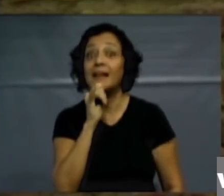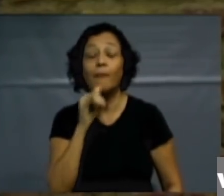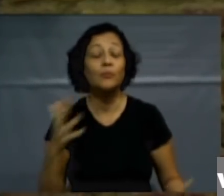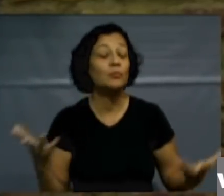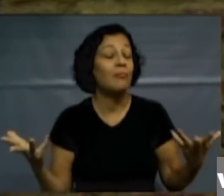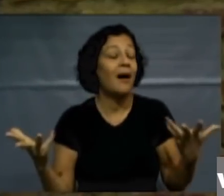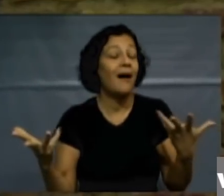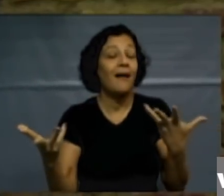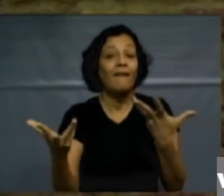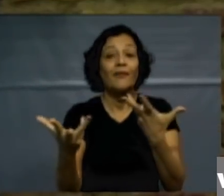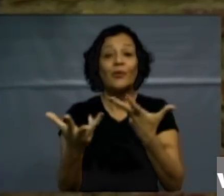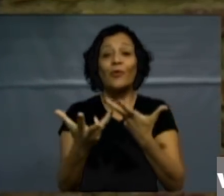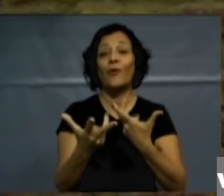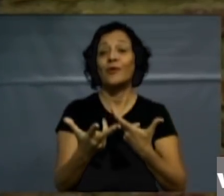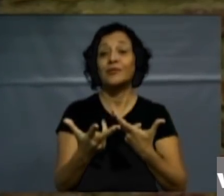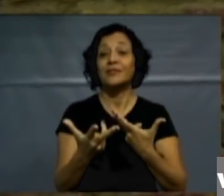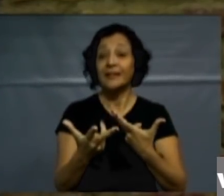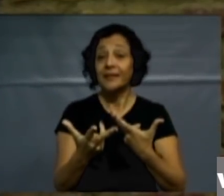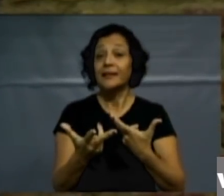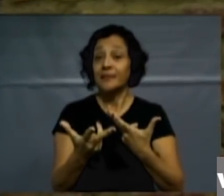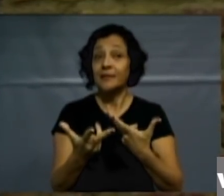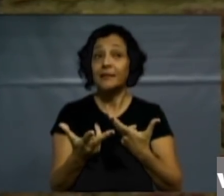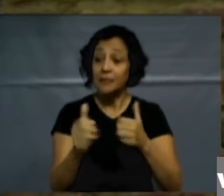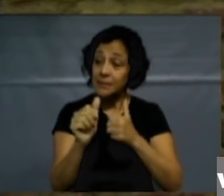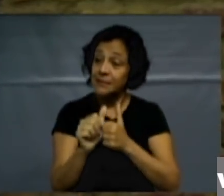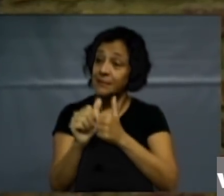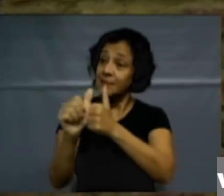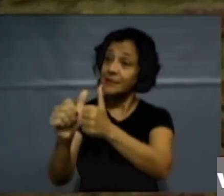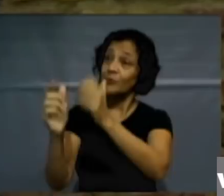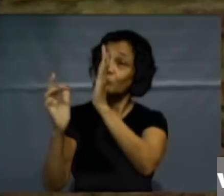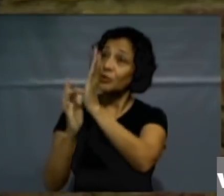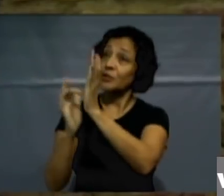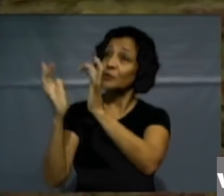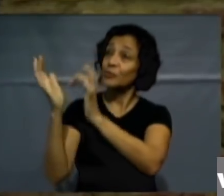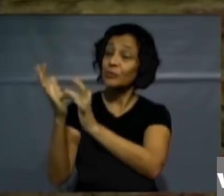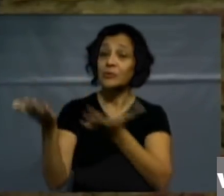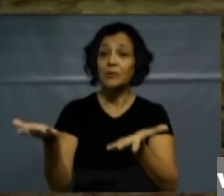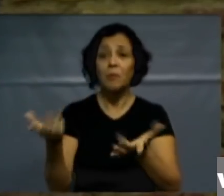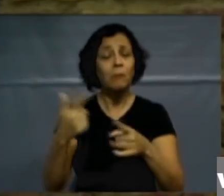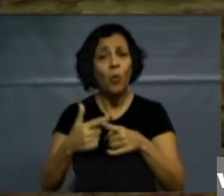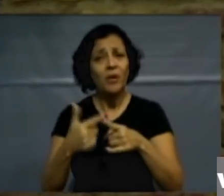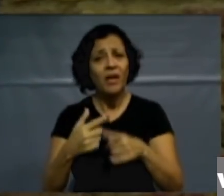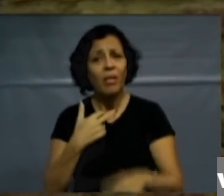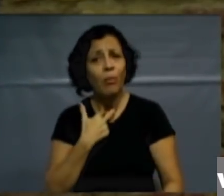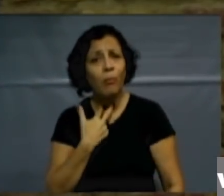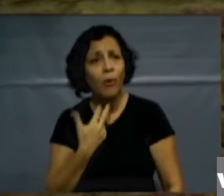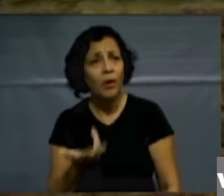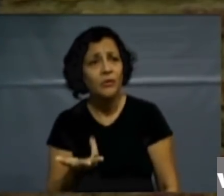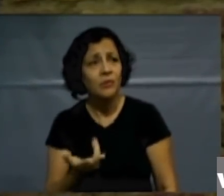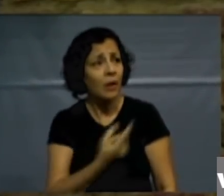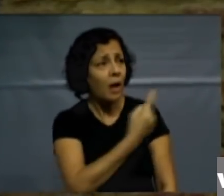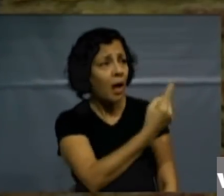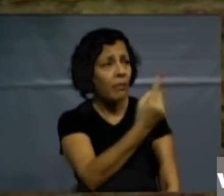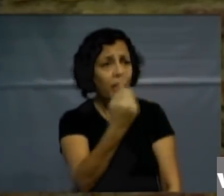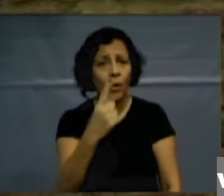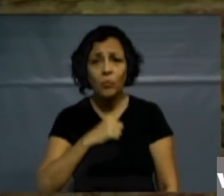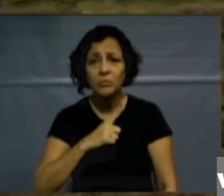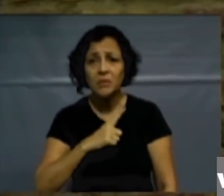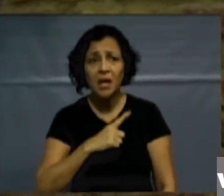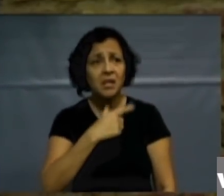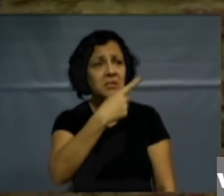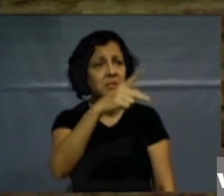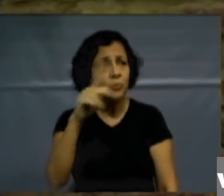fantásticos que seguiram Jesus. E por que será que não dá? Cada um com seus erros, cada um com as